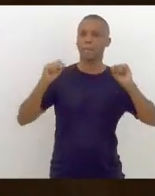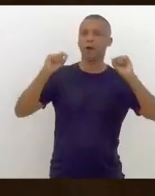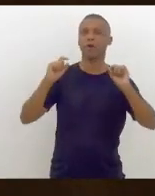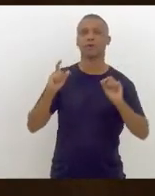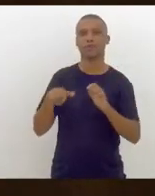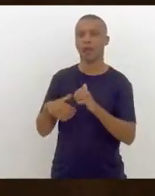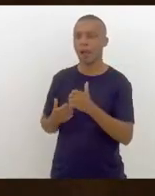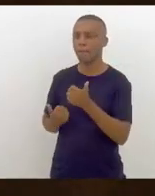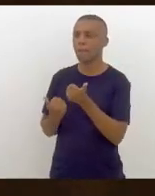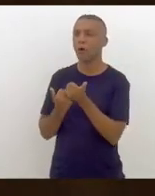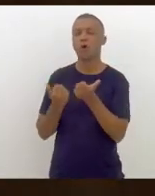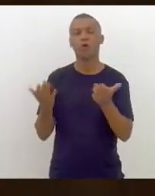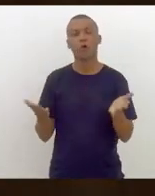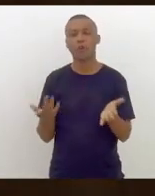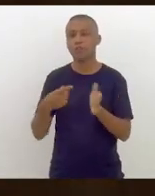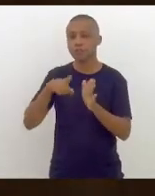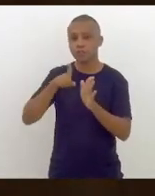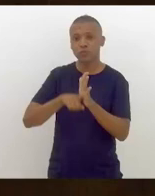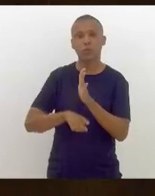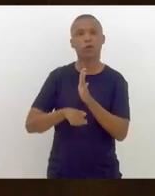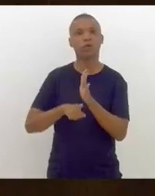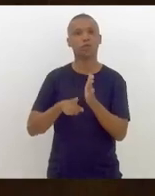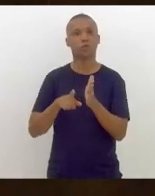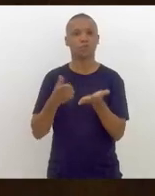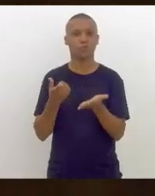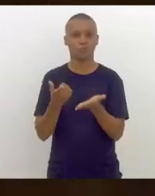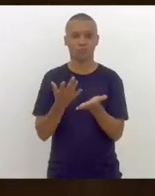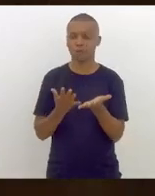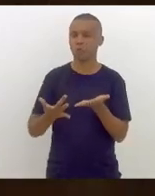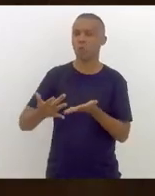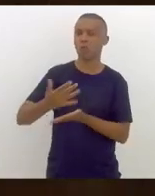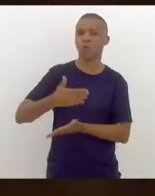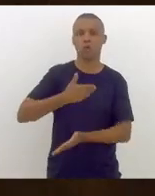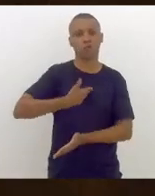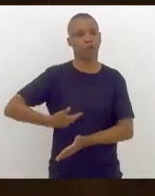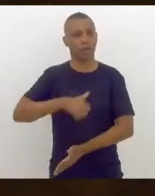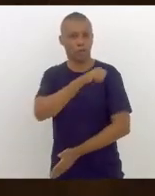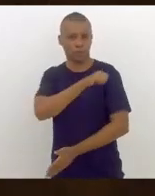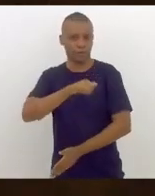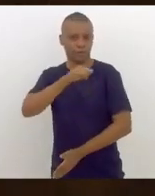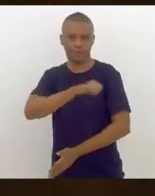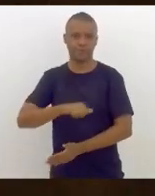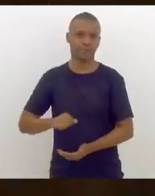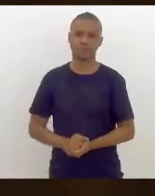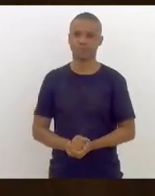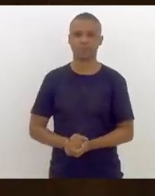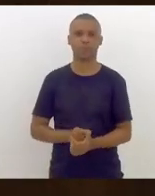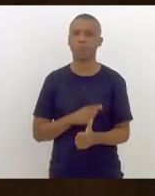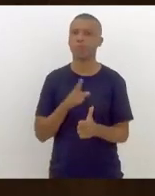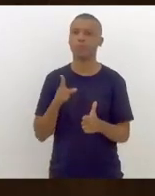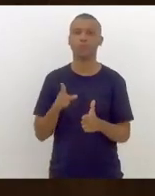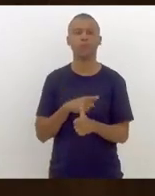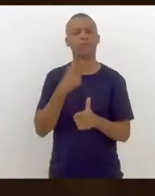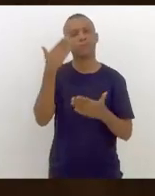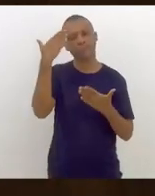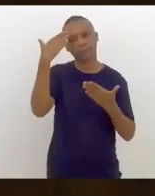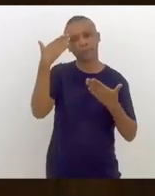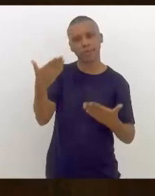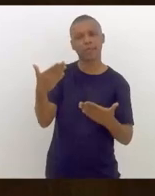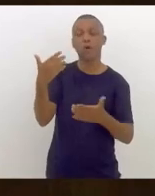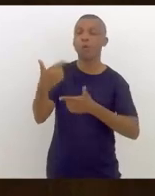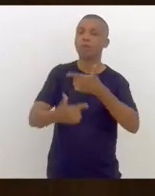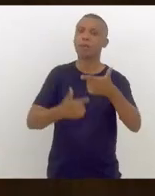fiscais do Estado do Rio de Janeiro em primeiro lugar eu quero agradecer aqui o trabalho realizado pela minha Assessoria e eu faço